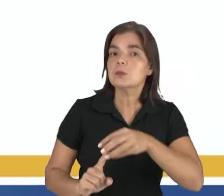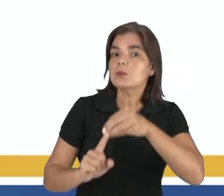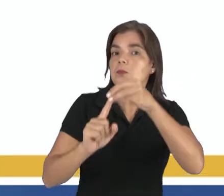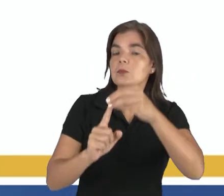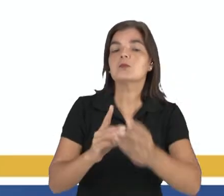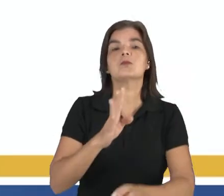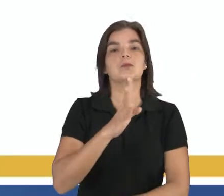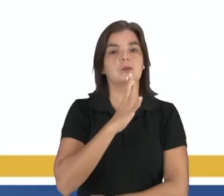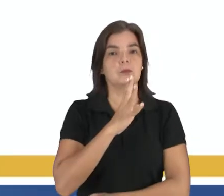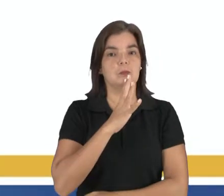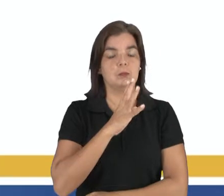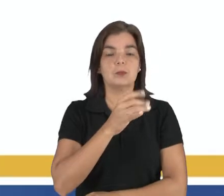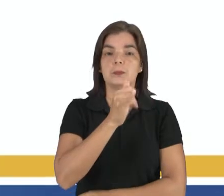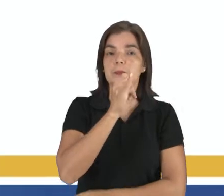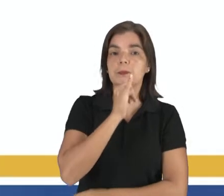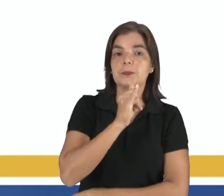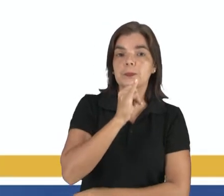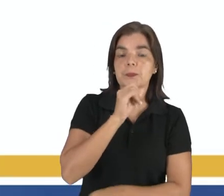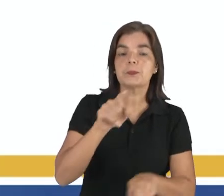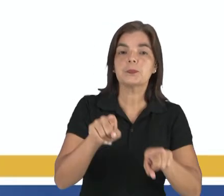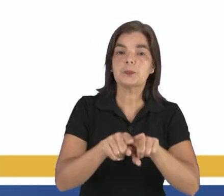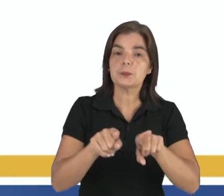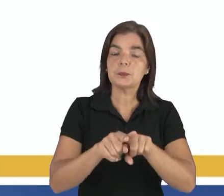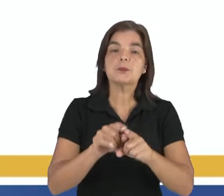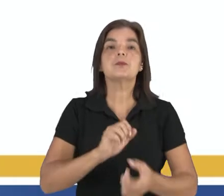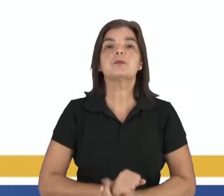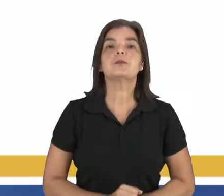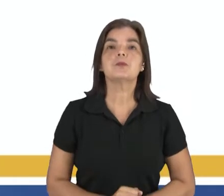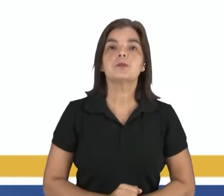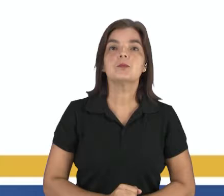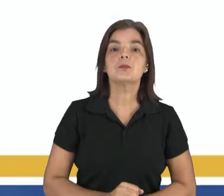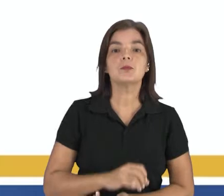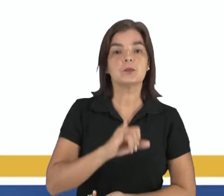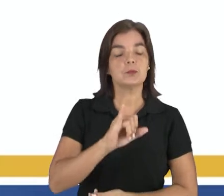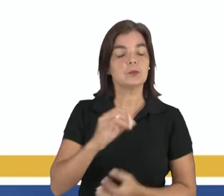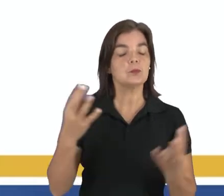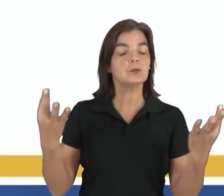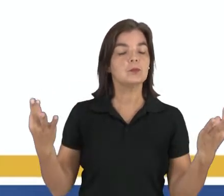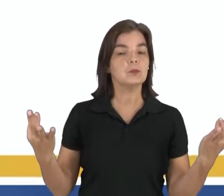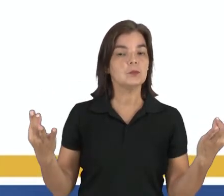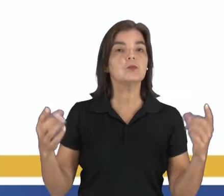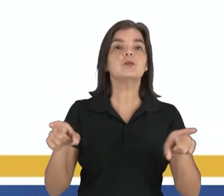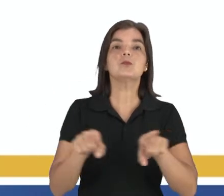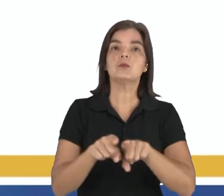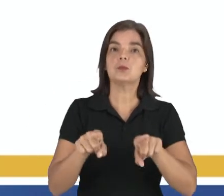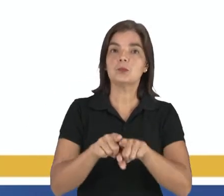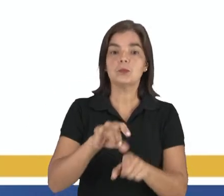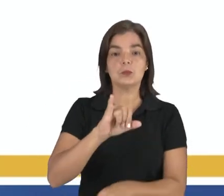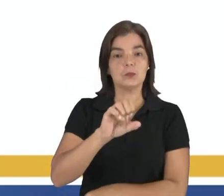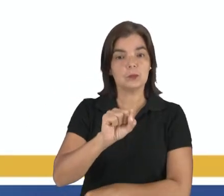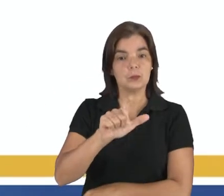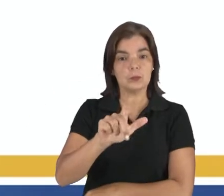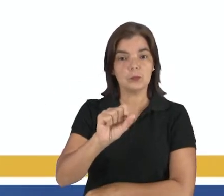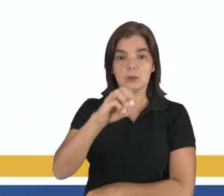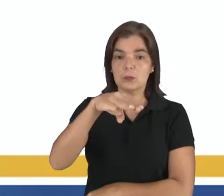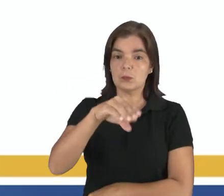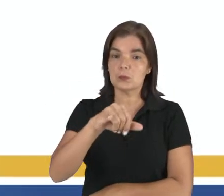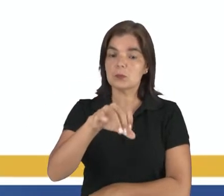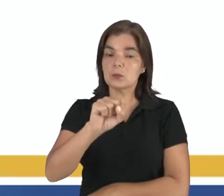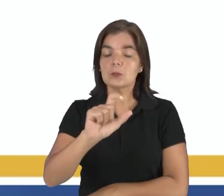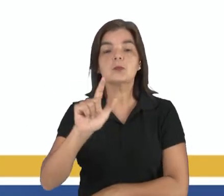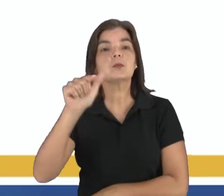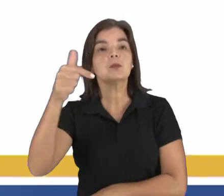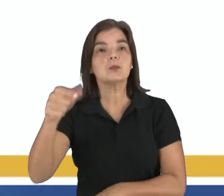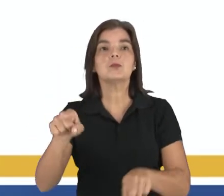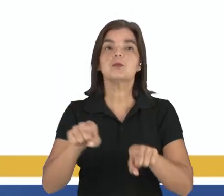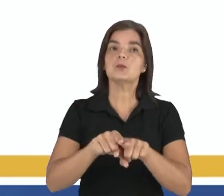único conhecimento, como, por exemplo, o hinduísmo, o islamismo, mas existem outras crenças que também